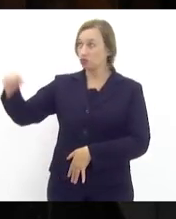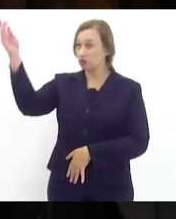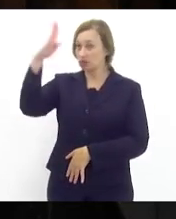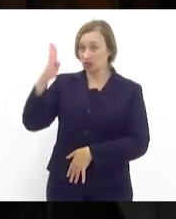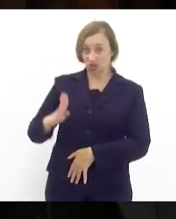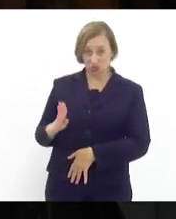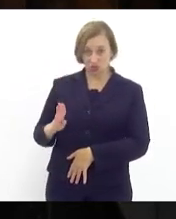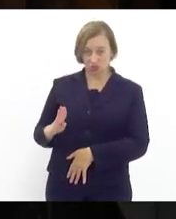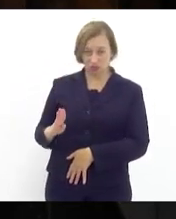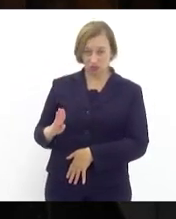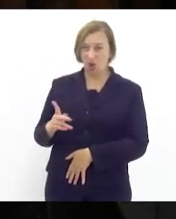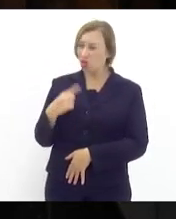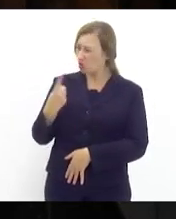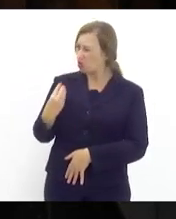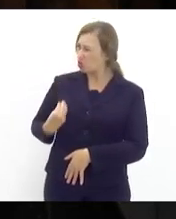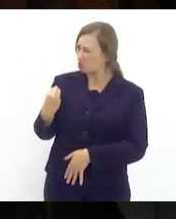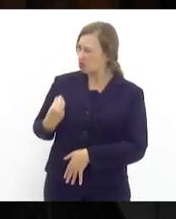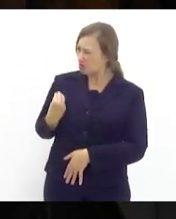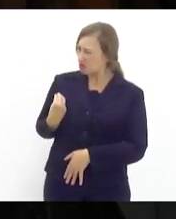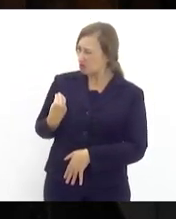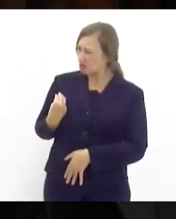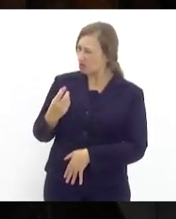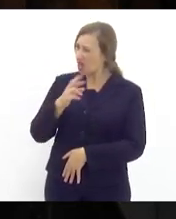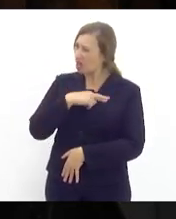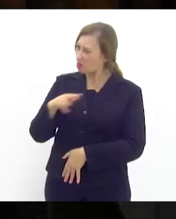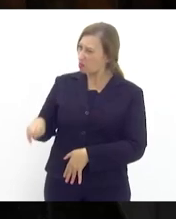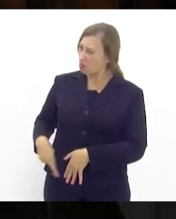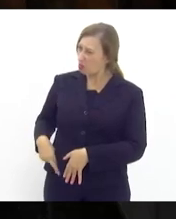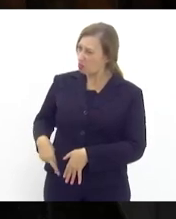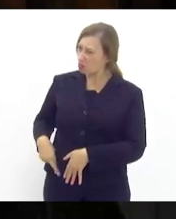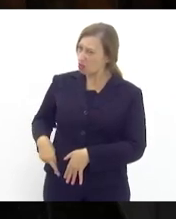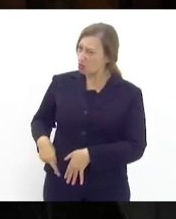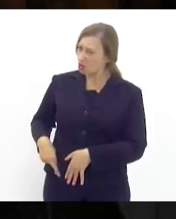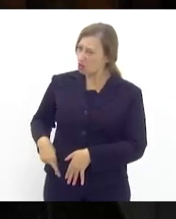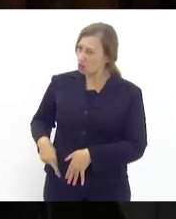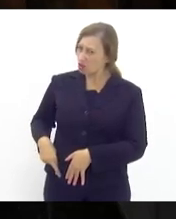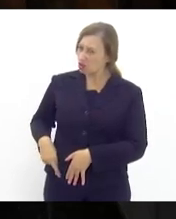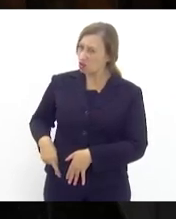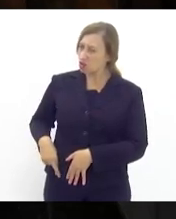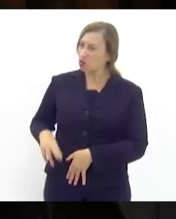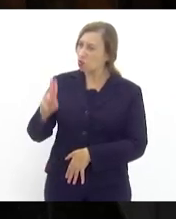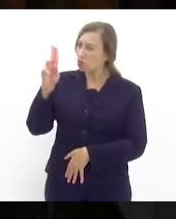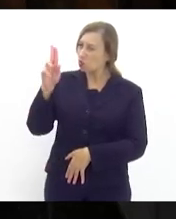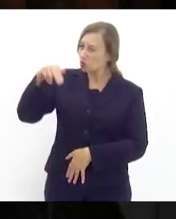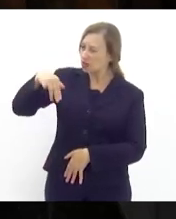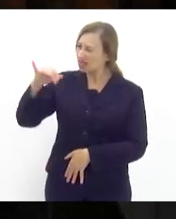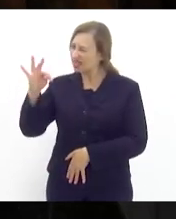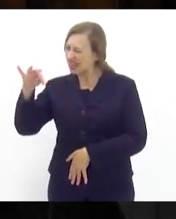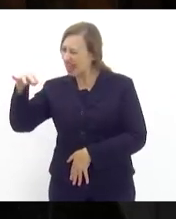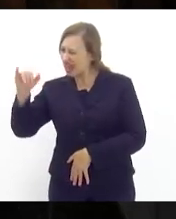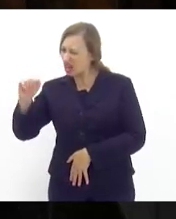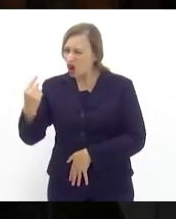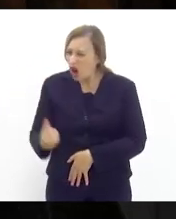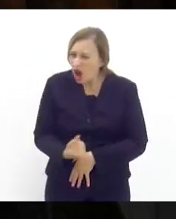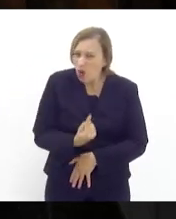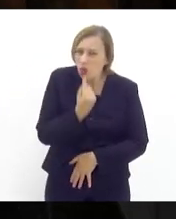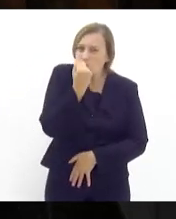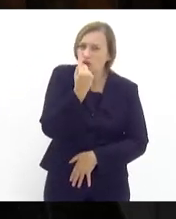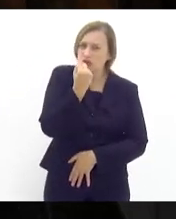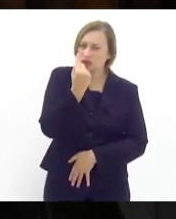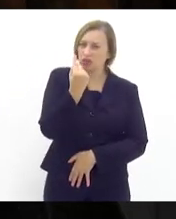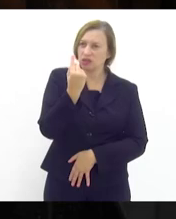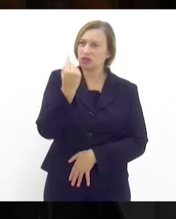nós estamos vivendo na República unitária do Brasil recentemente no dia de